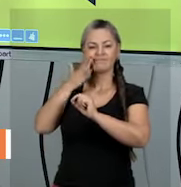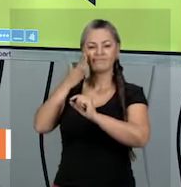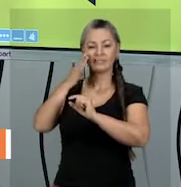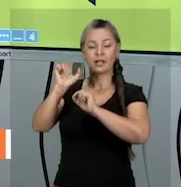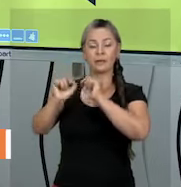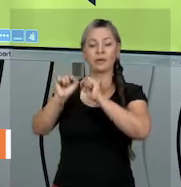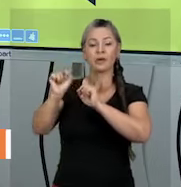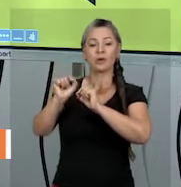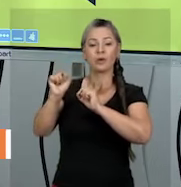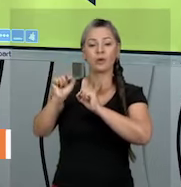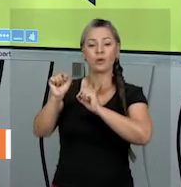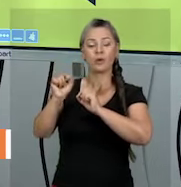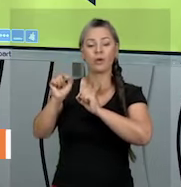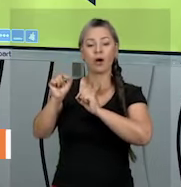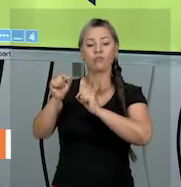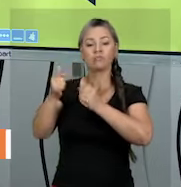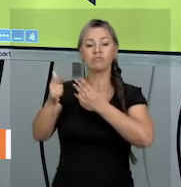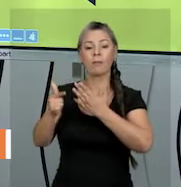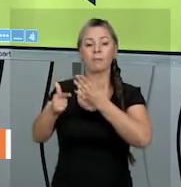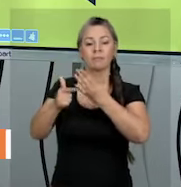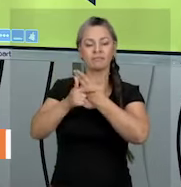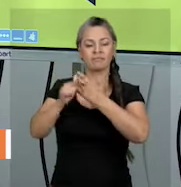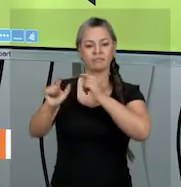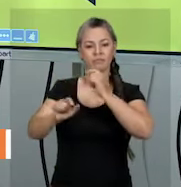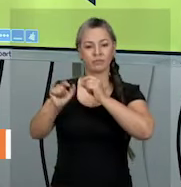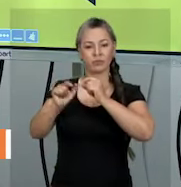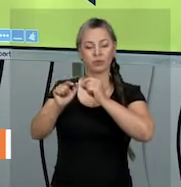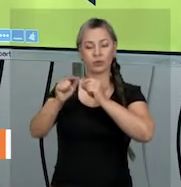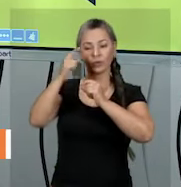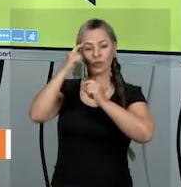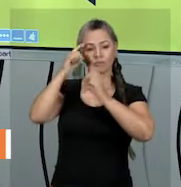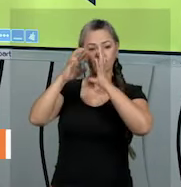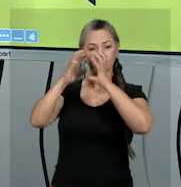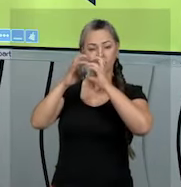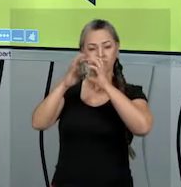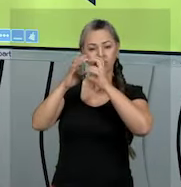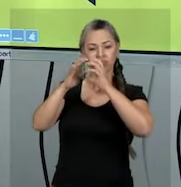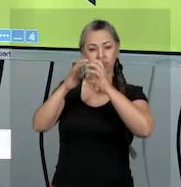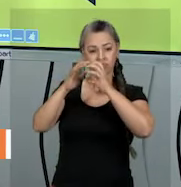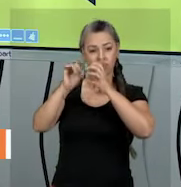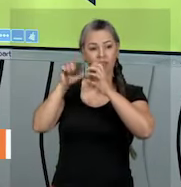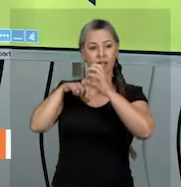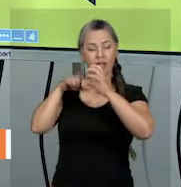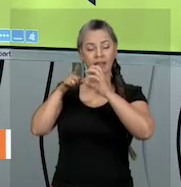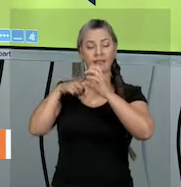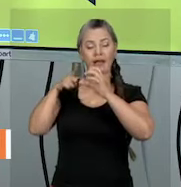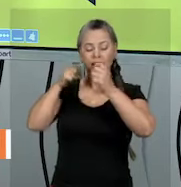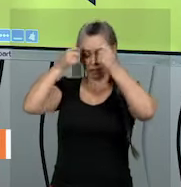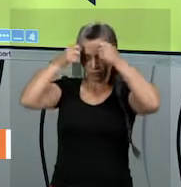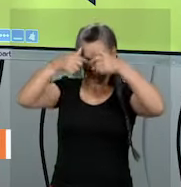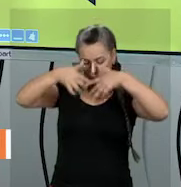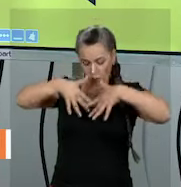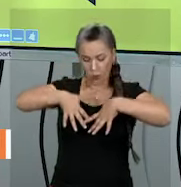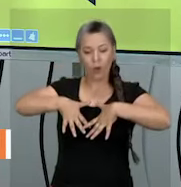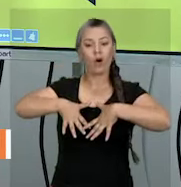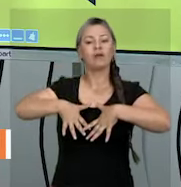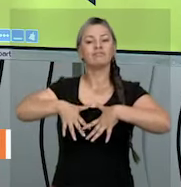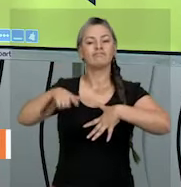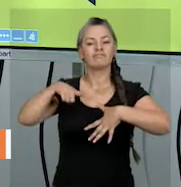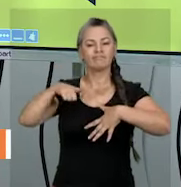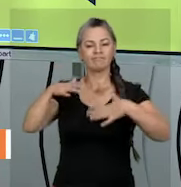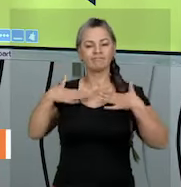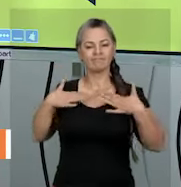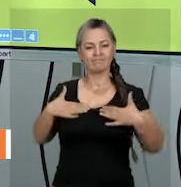sistema nervoso na coordenação das ações motoras e sensoriais do corpo, com base